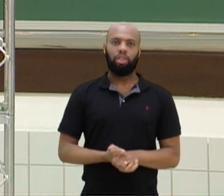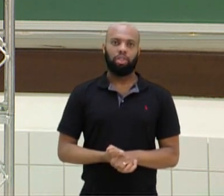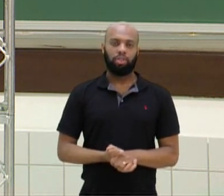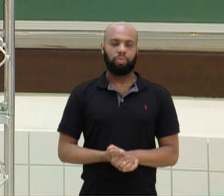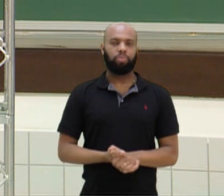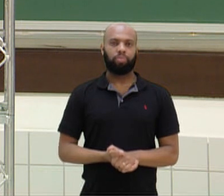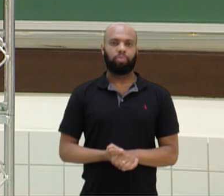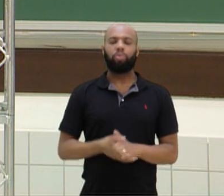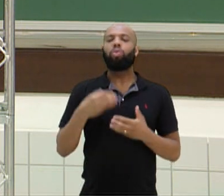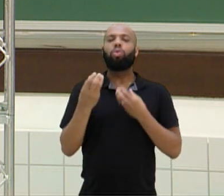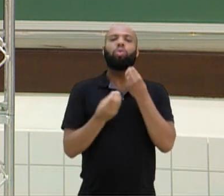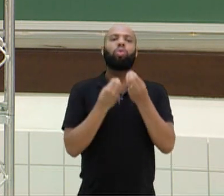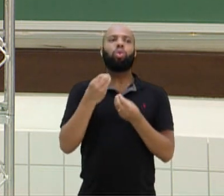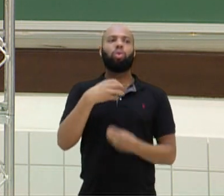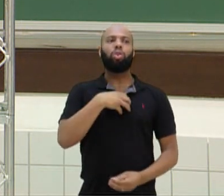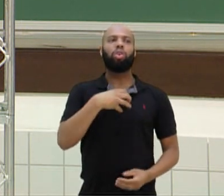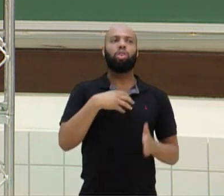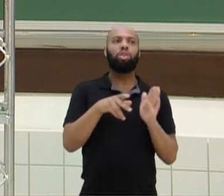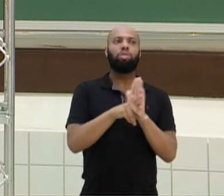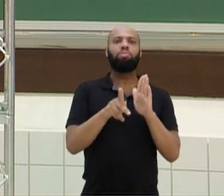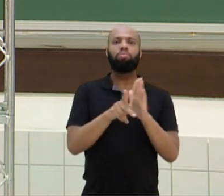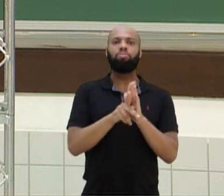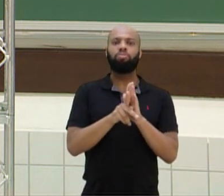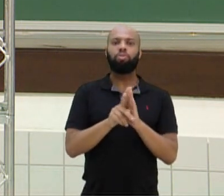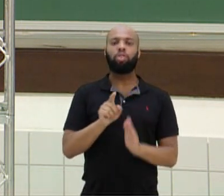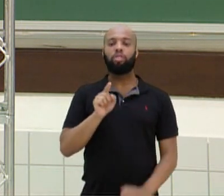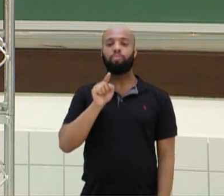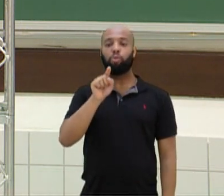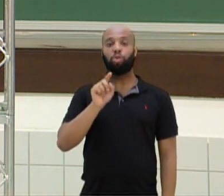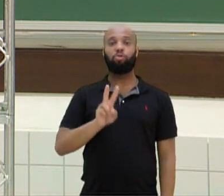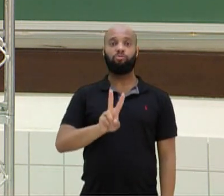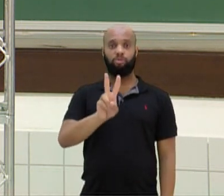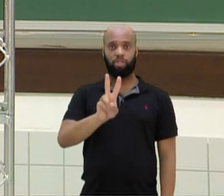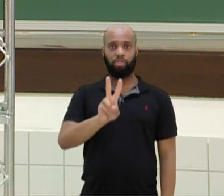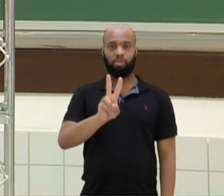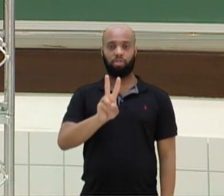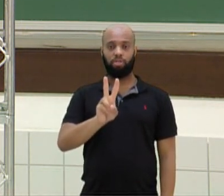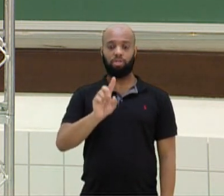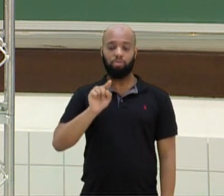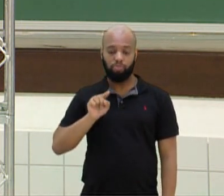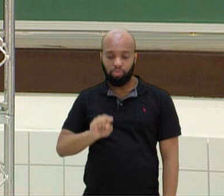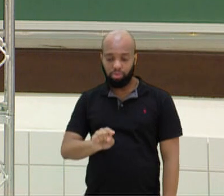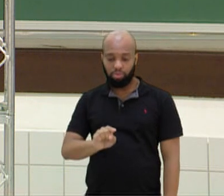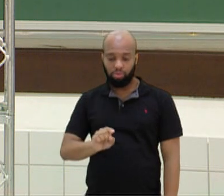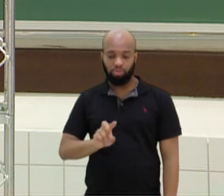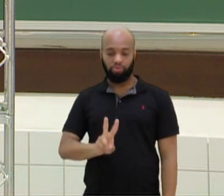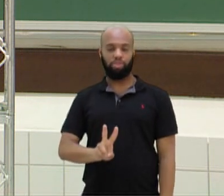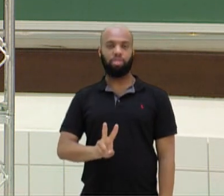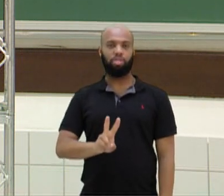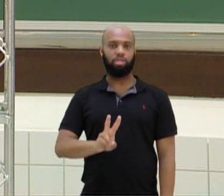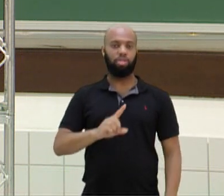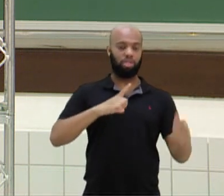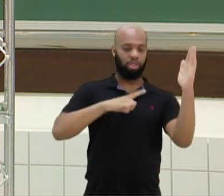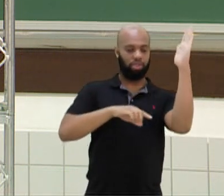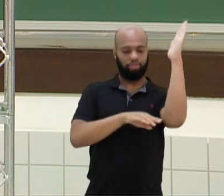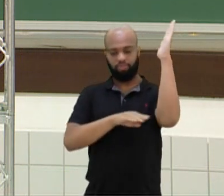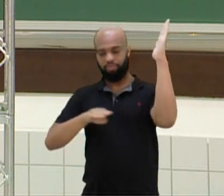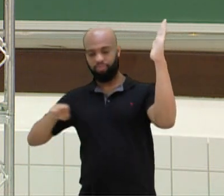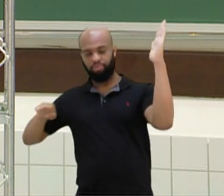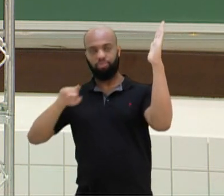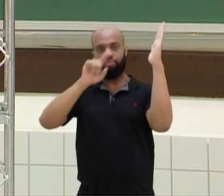aqui menos 64 dividido por 4 vezes A. 4 vezes 2, que é